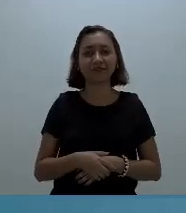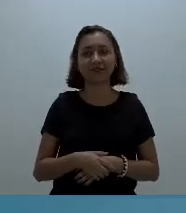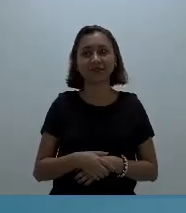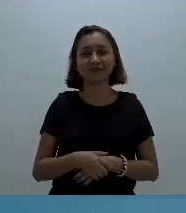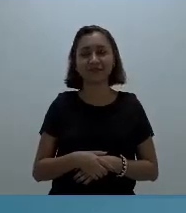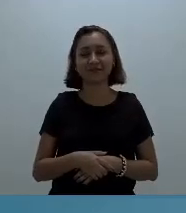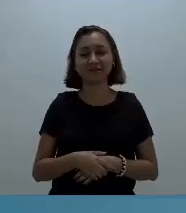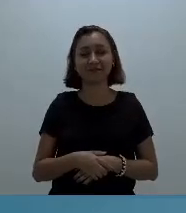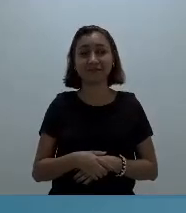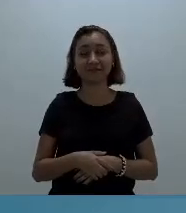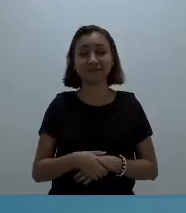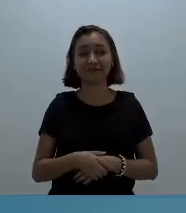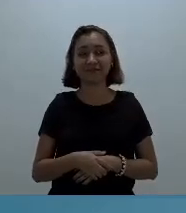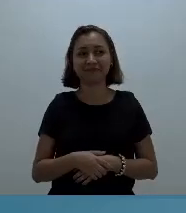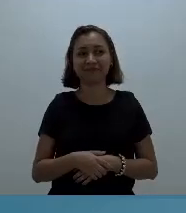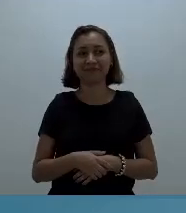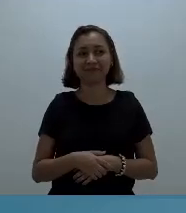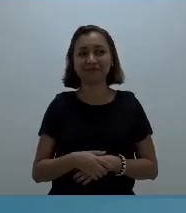De que nós aqui.